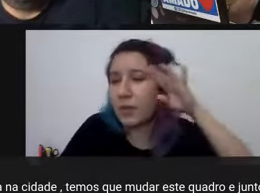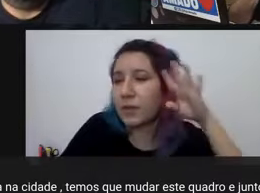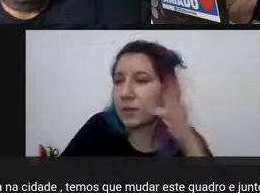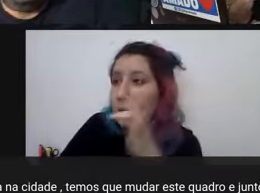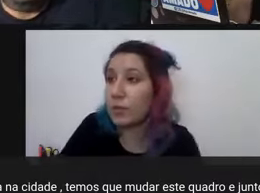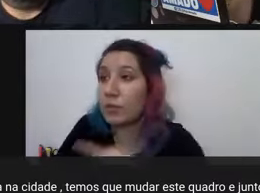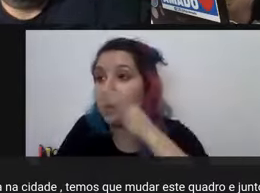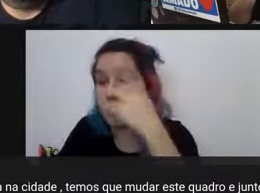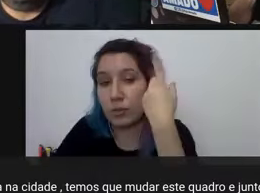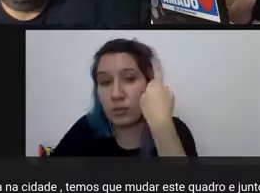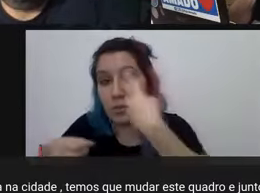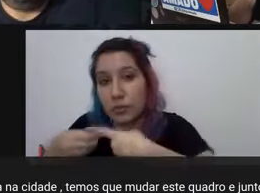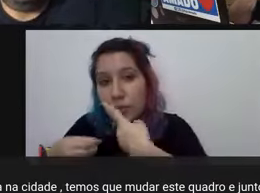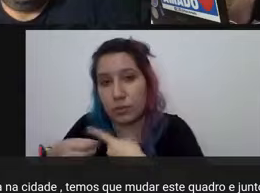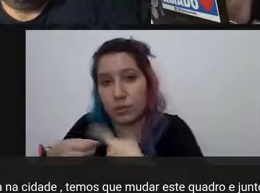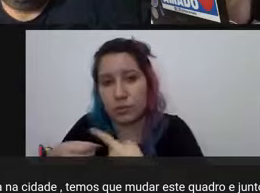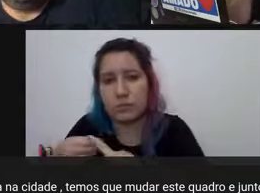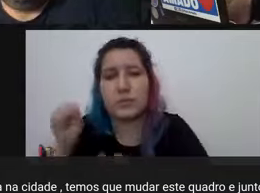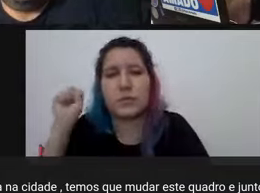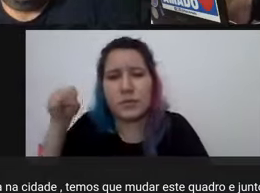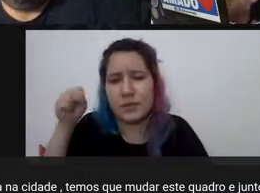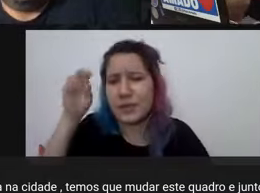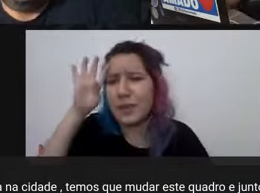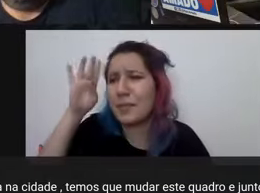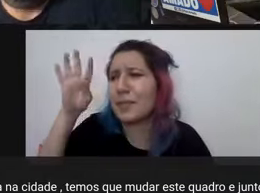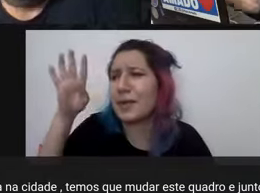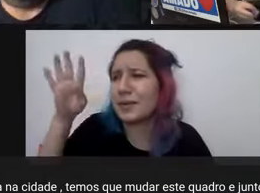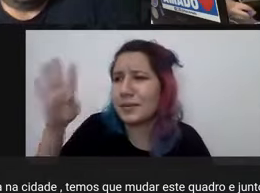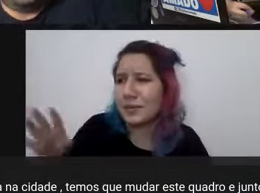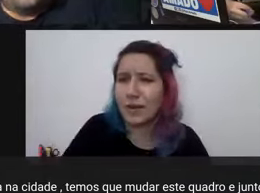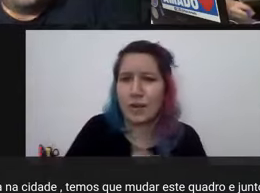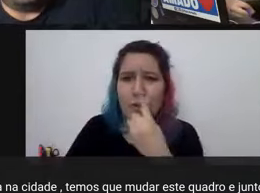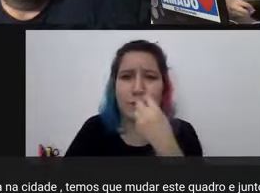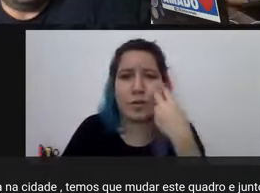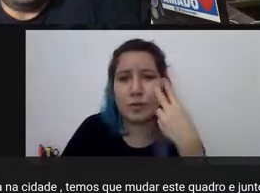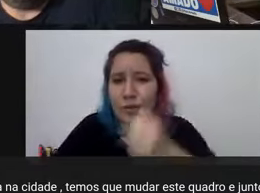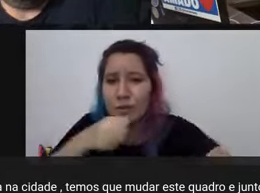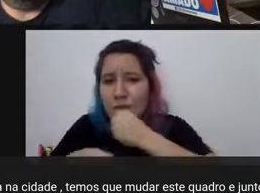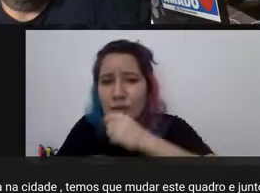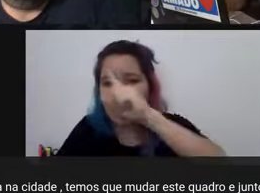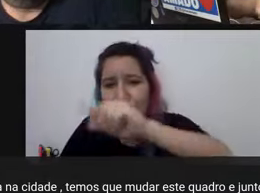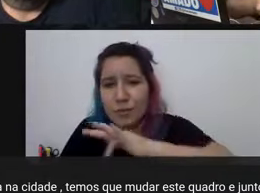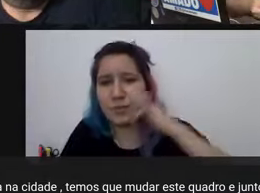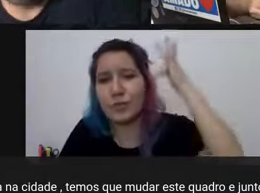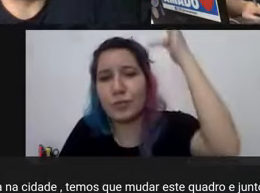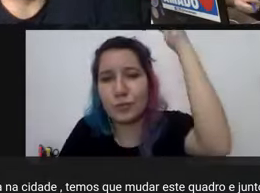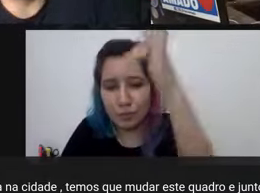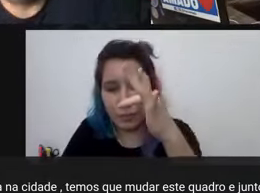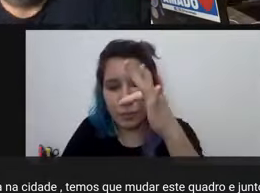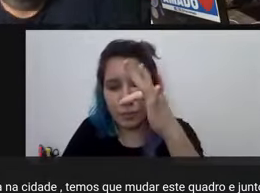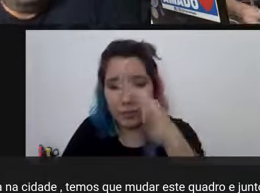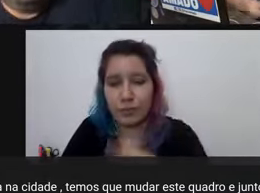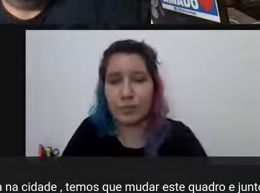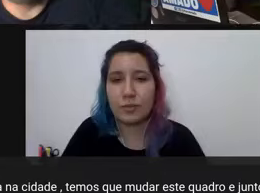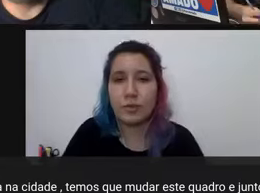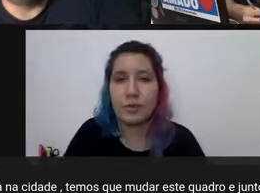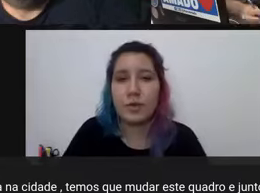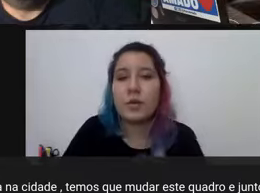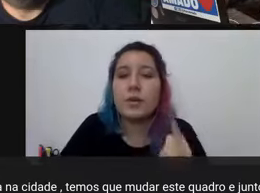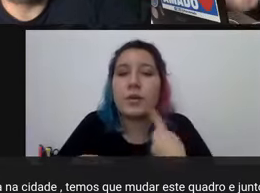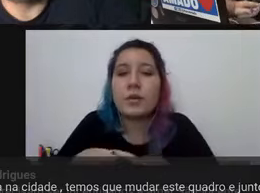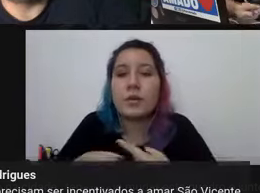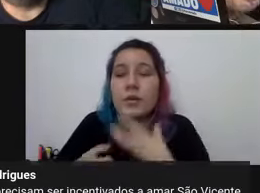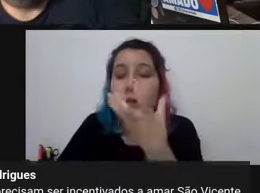cidade. É isso, é pensar 12 anos, agir agora, no imediato, mas é pensar 12 anos à frente, que cidade a gente